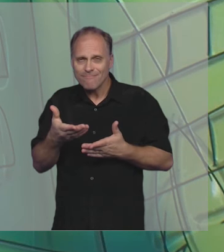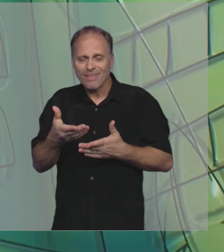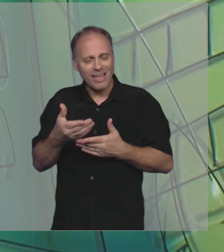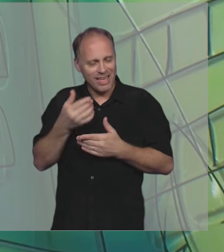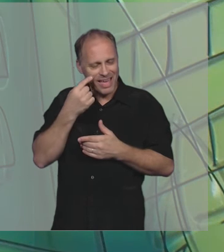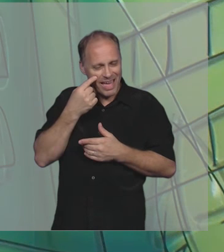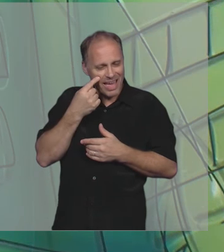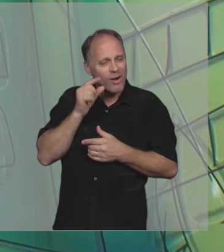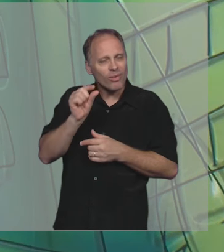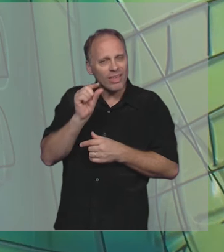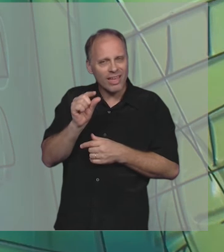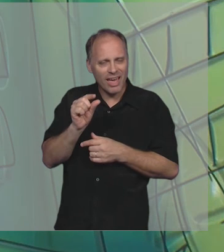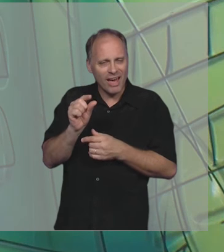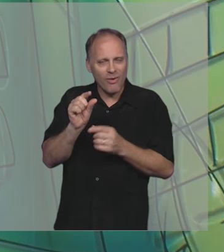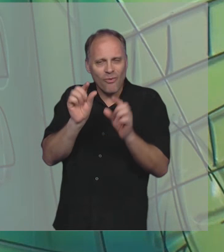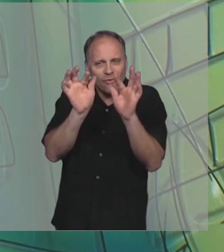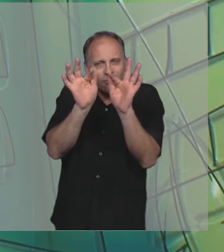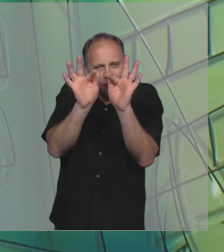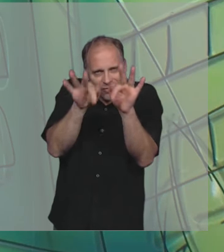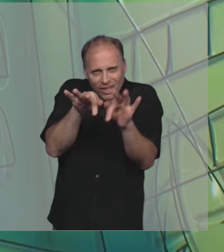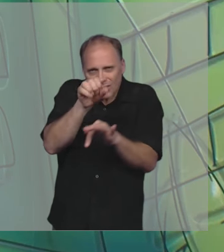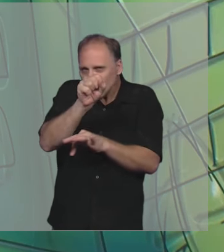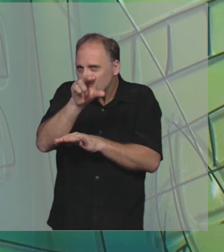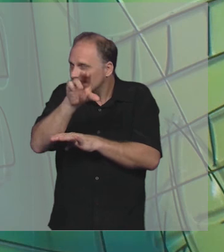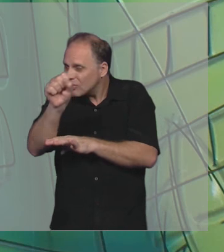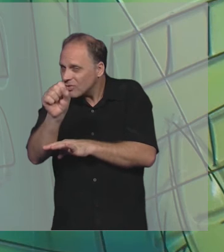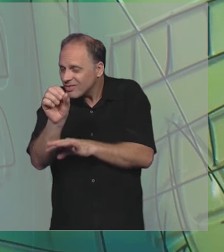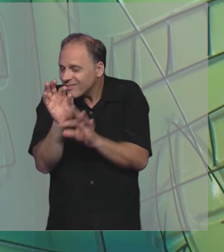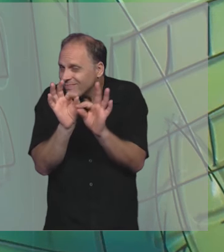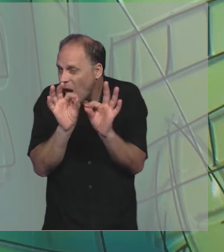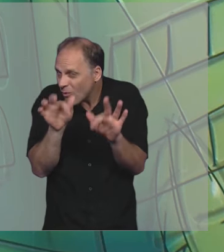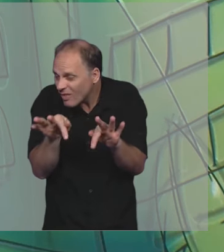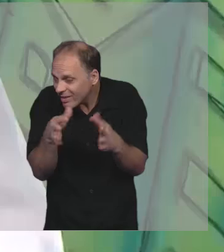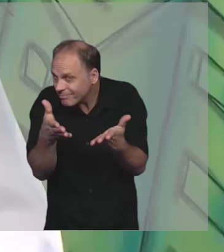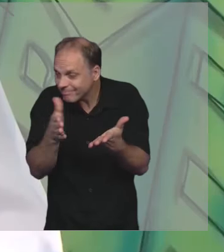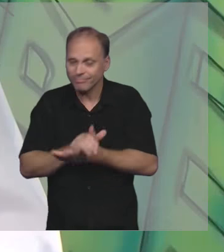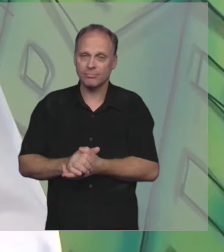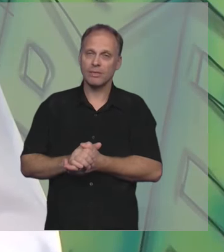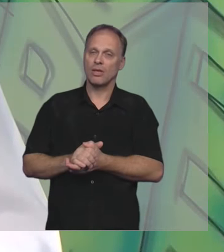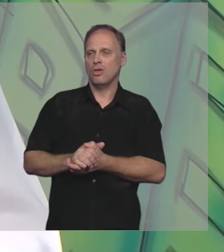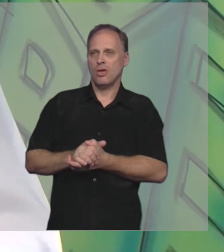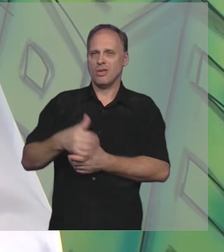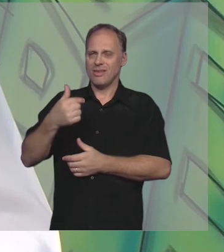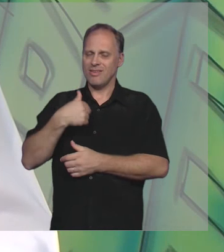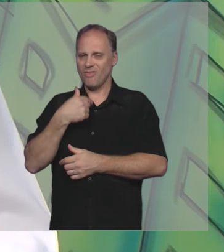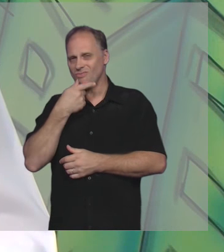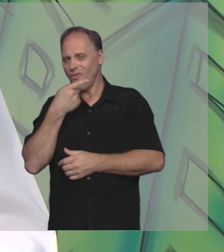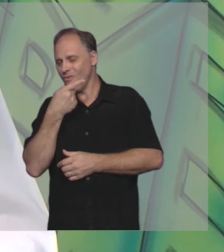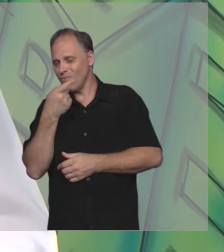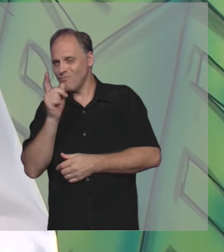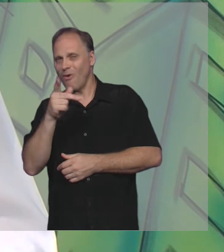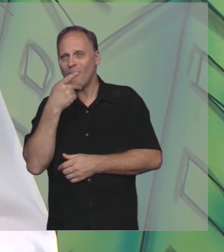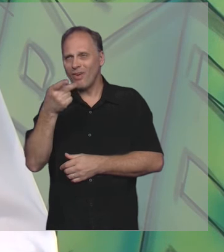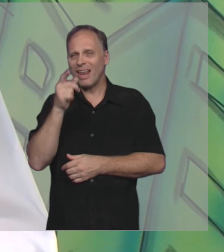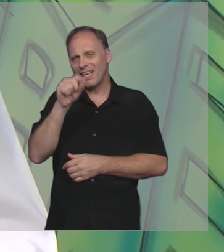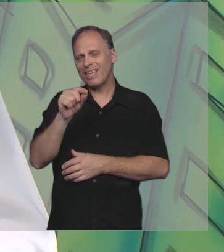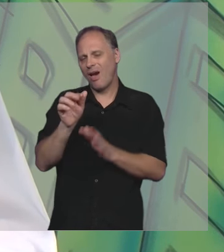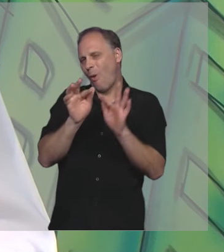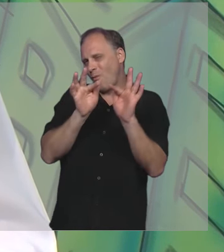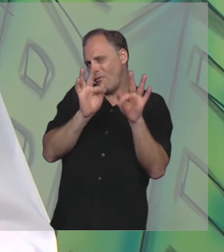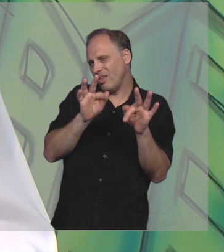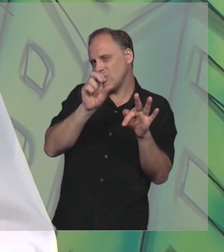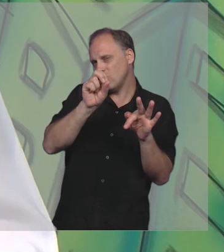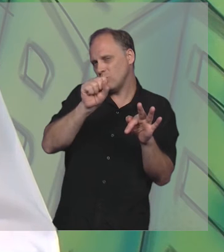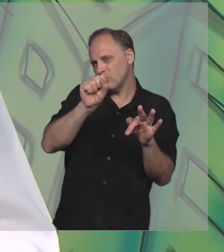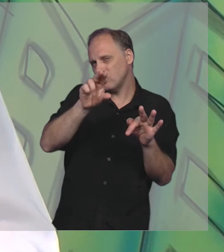um sutil desmanche do SUS? Eu não diria um